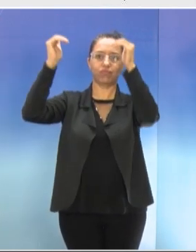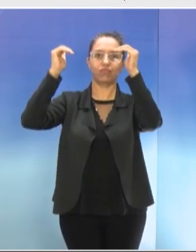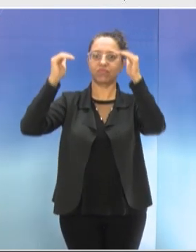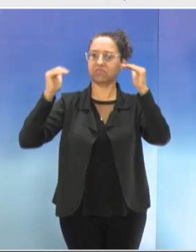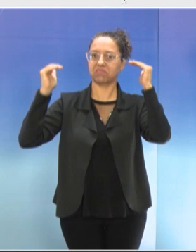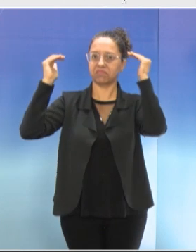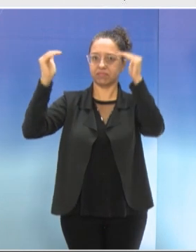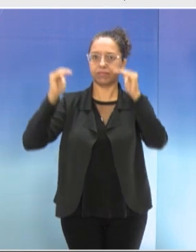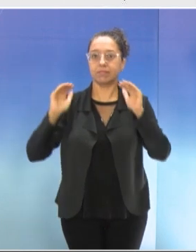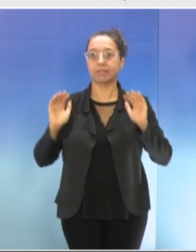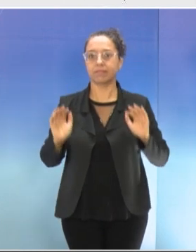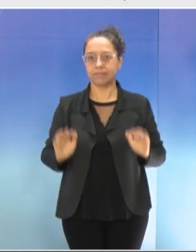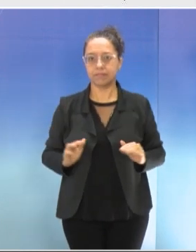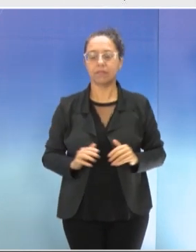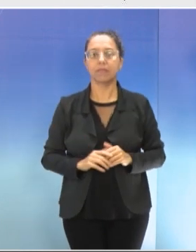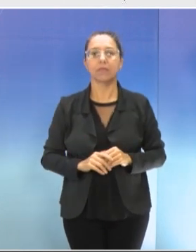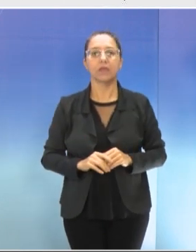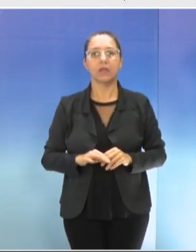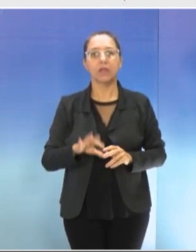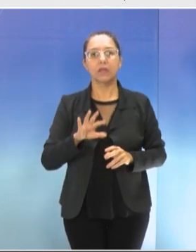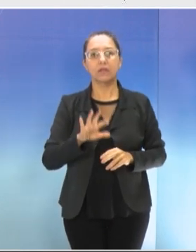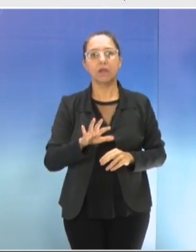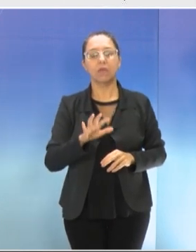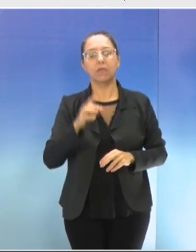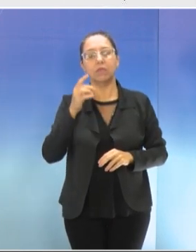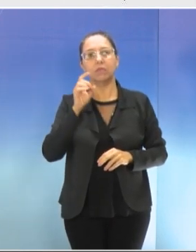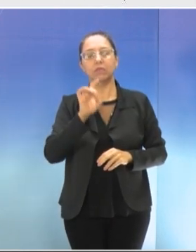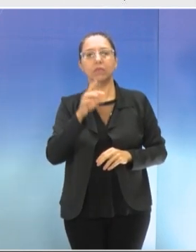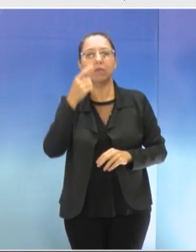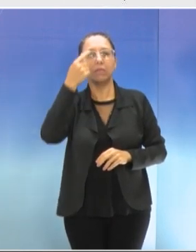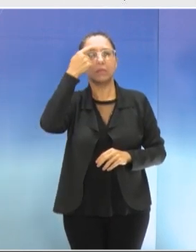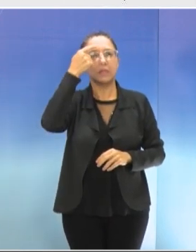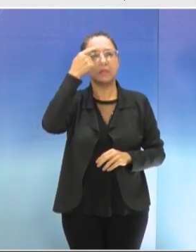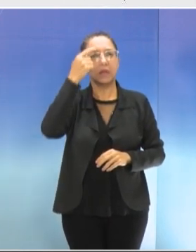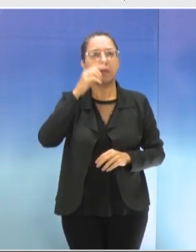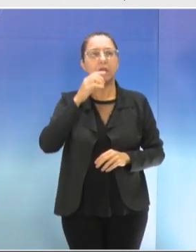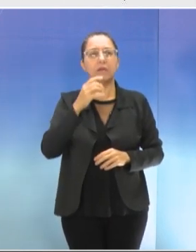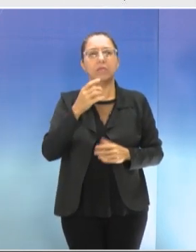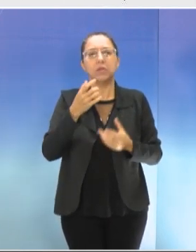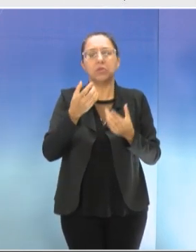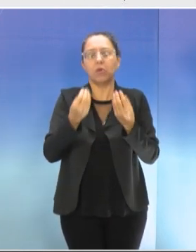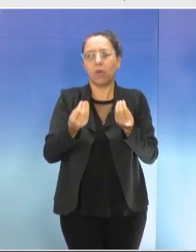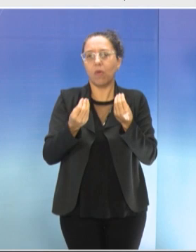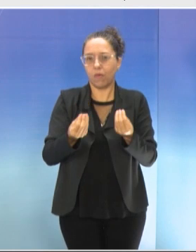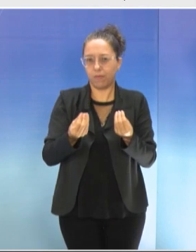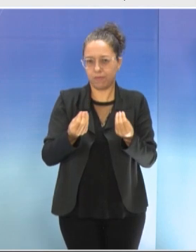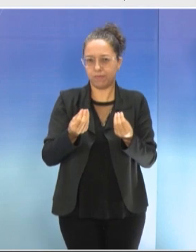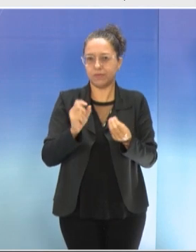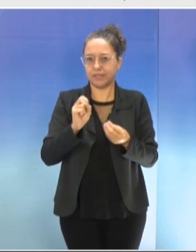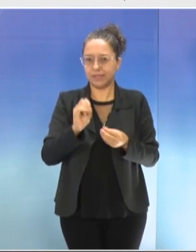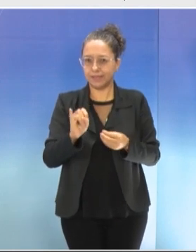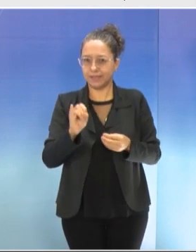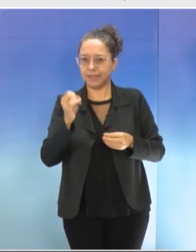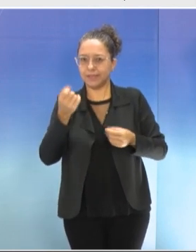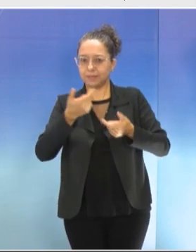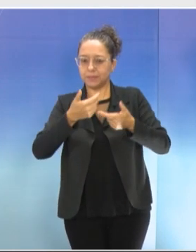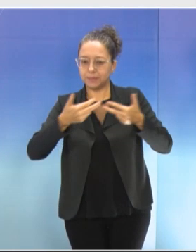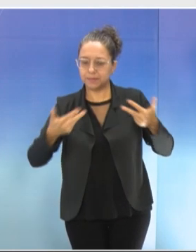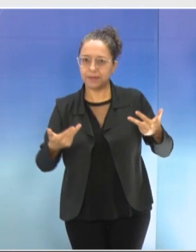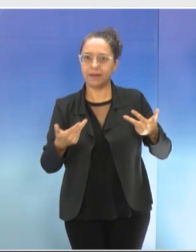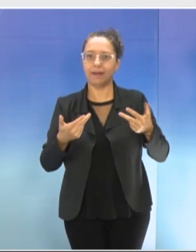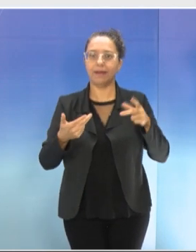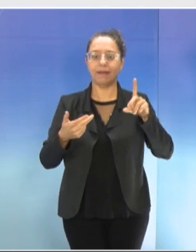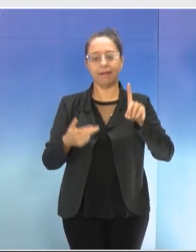realidade, no pensamento, é maior do que existe apenas no pensamento, donde se segue que